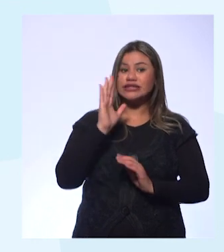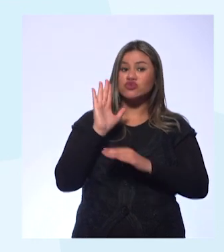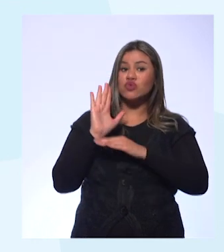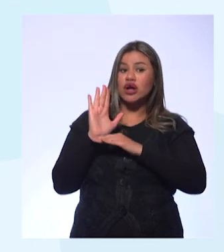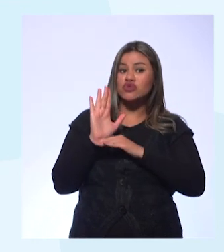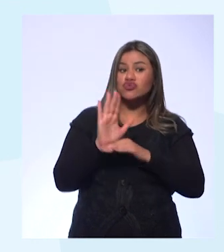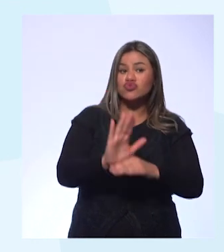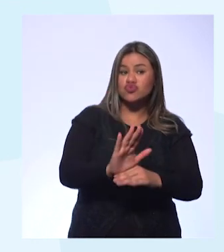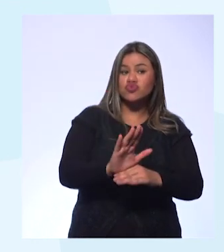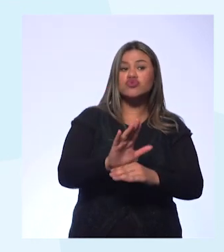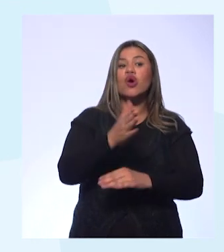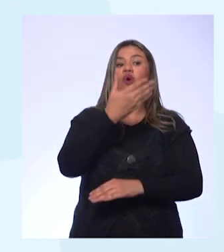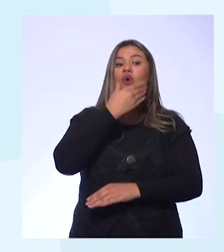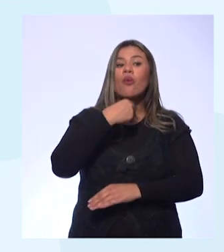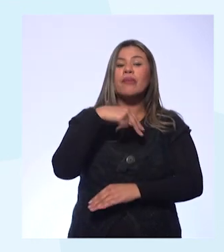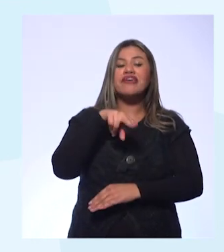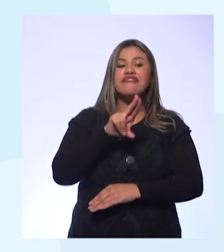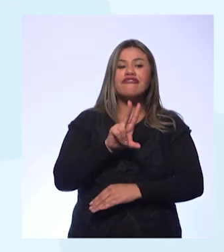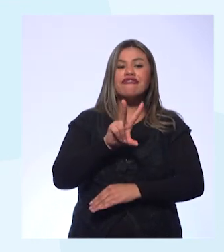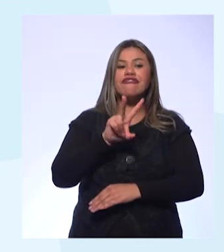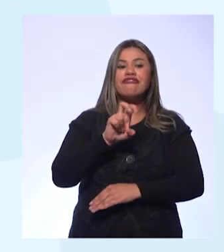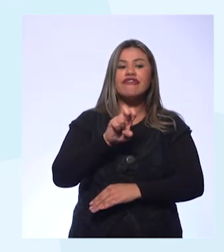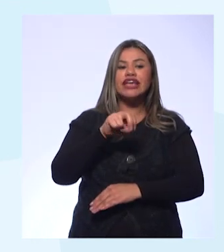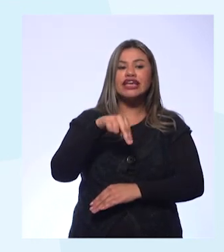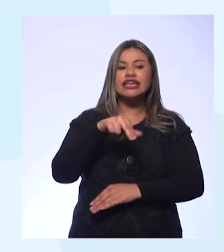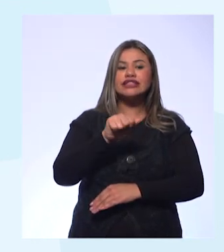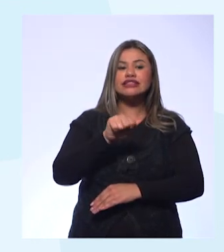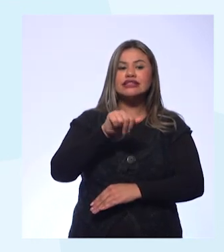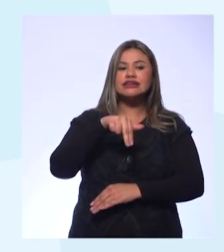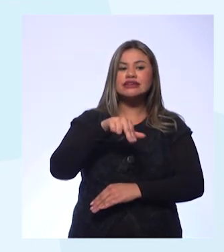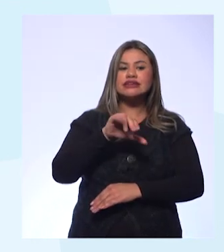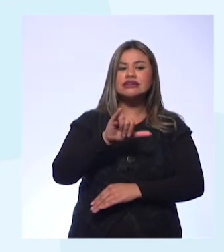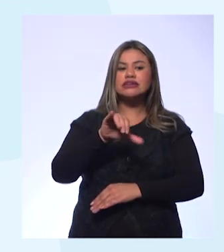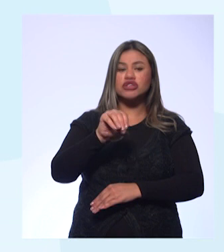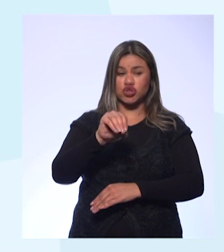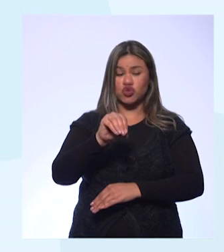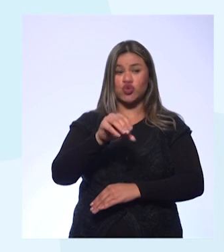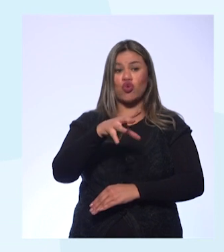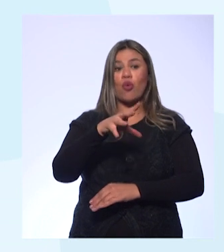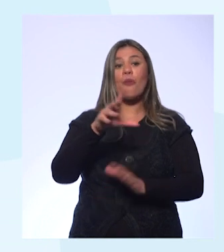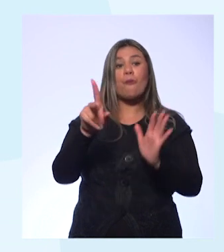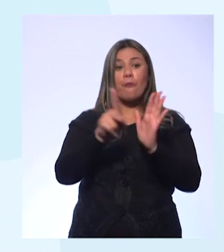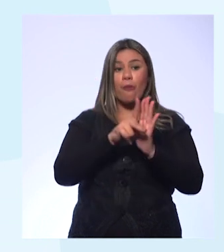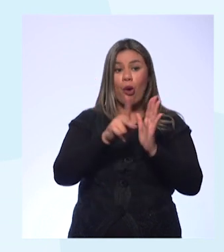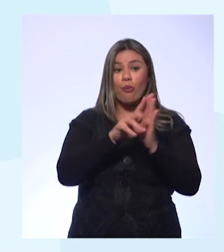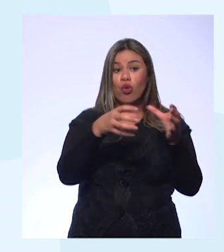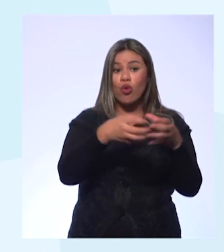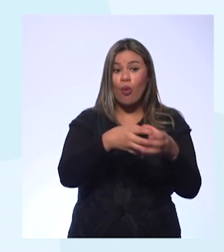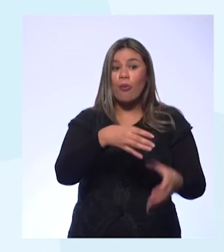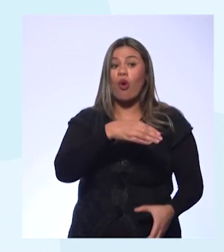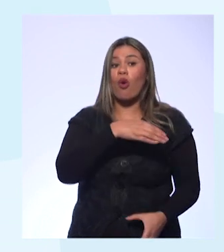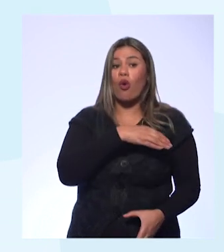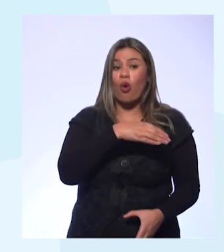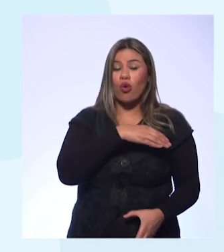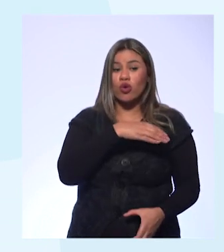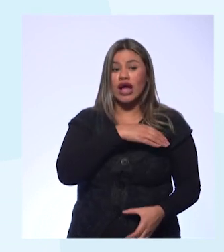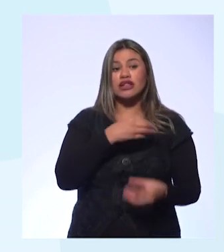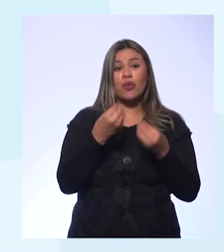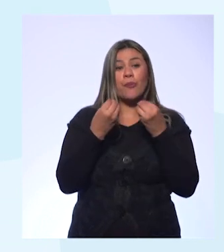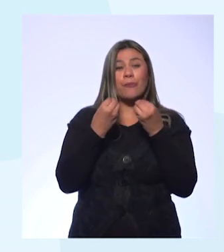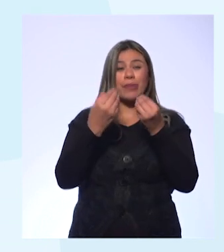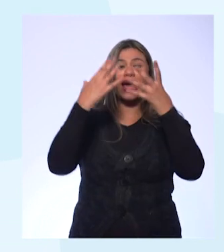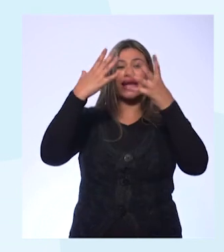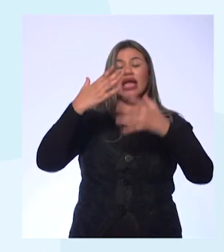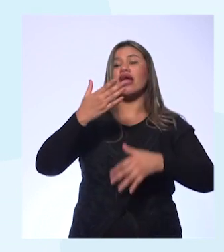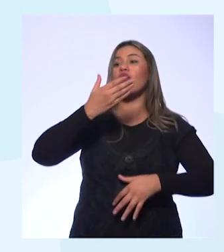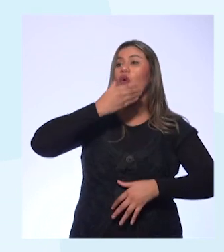Venâncio Aires que é um Colorado que faz parte desse grupo de colorados Brasil financia o Venâncio Aires para retirar os